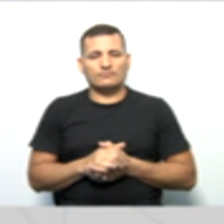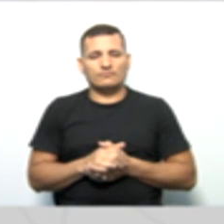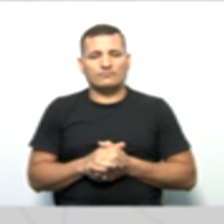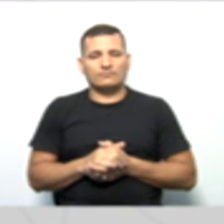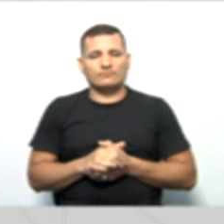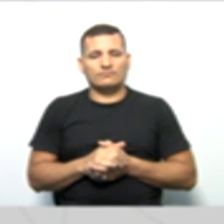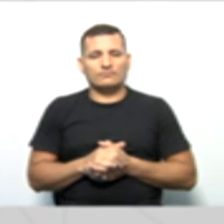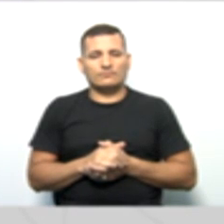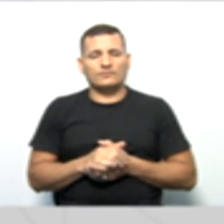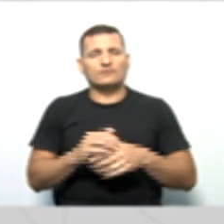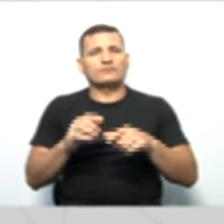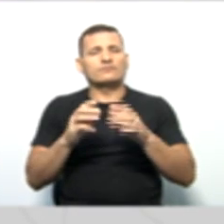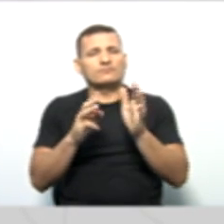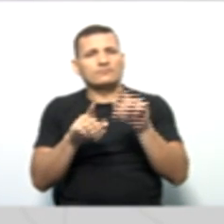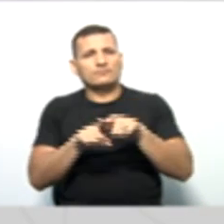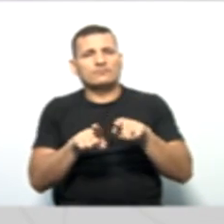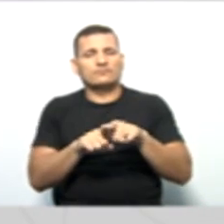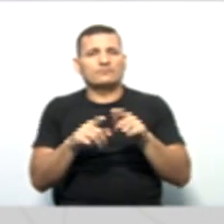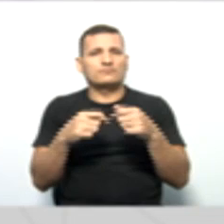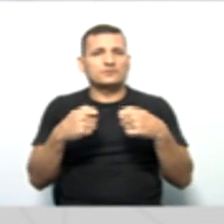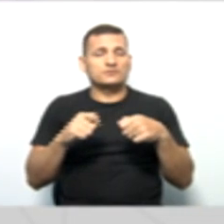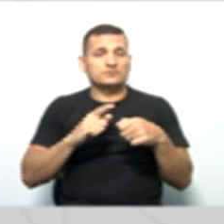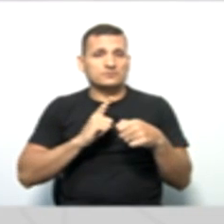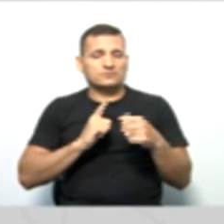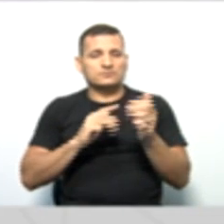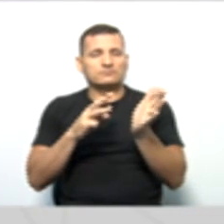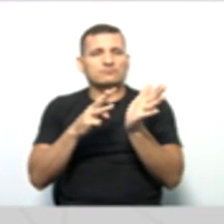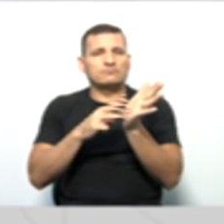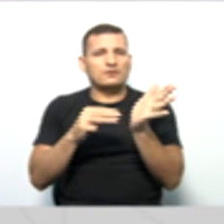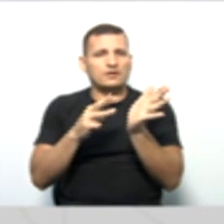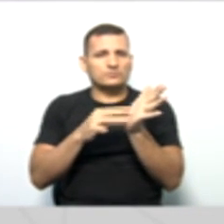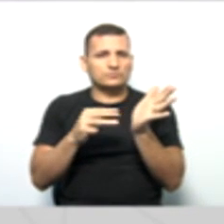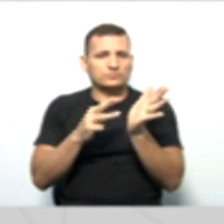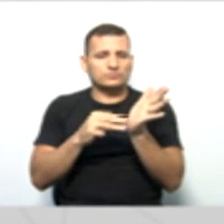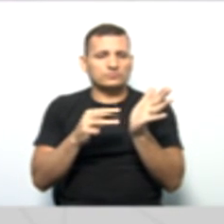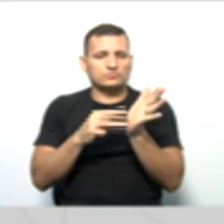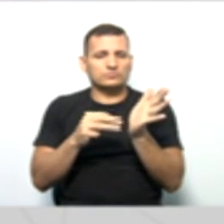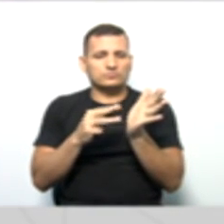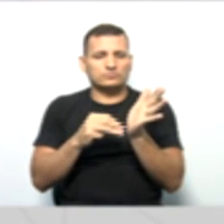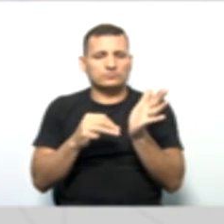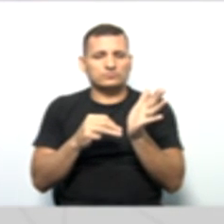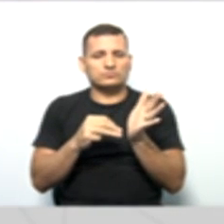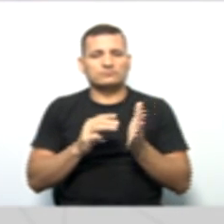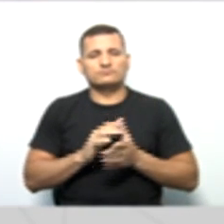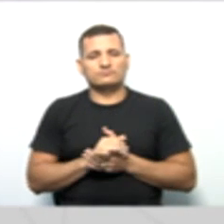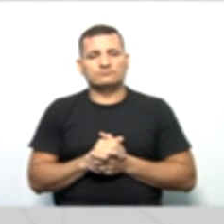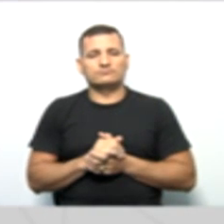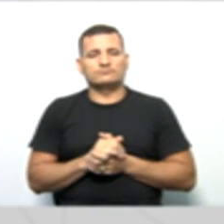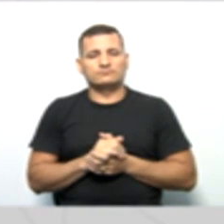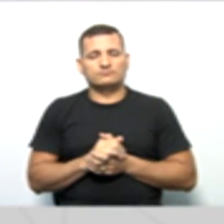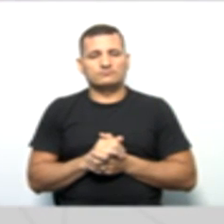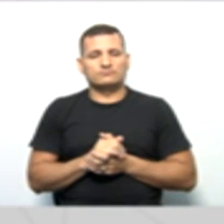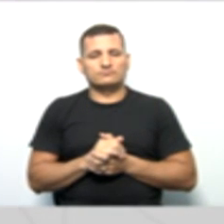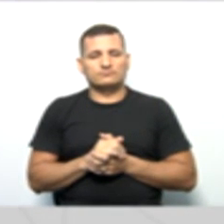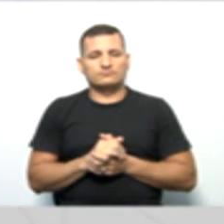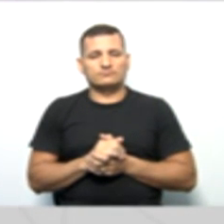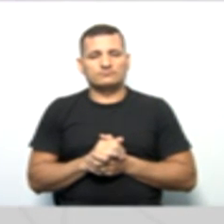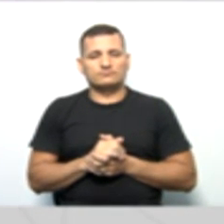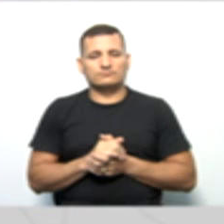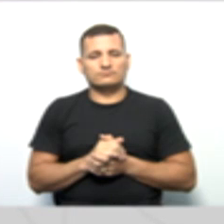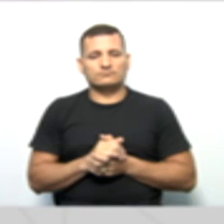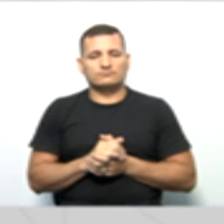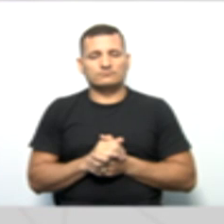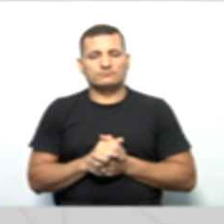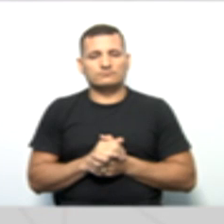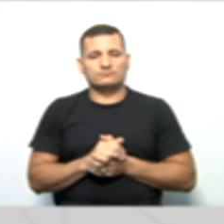método passível de repetição que seja conduzido pela informação obtida durante a análise de requisitos,